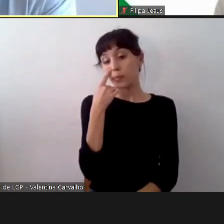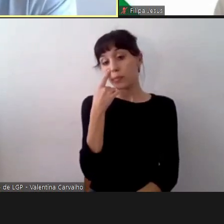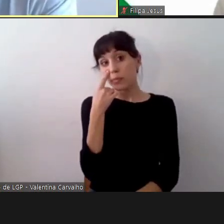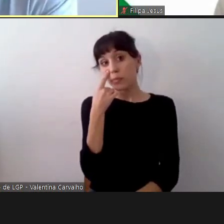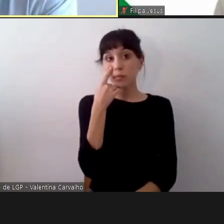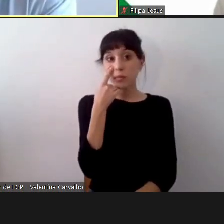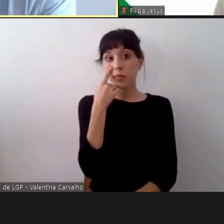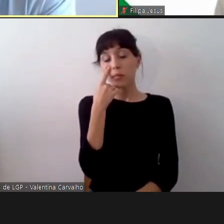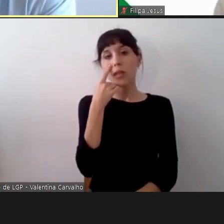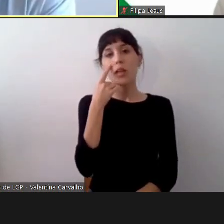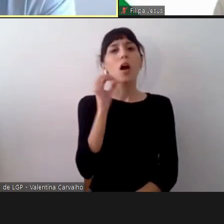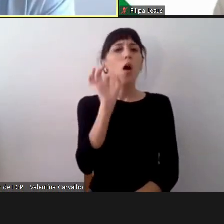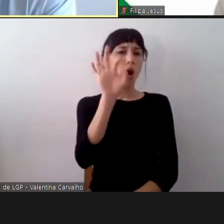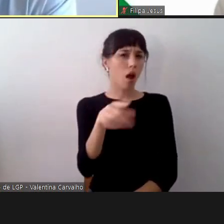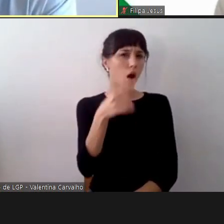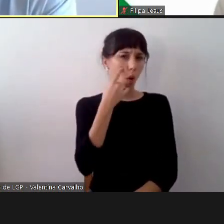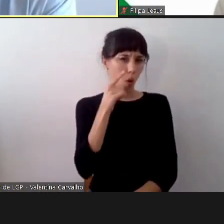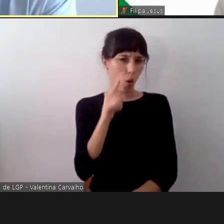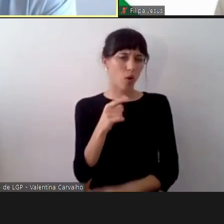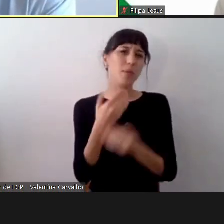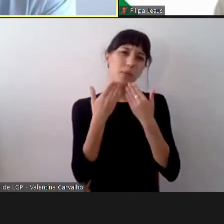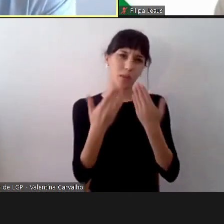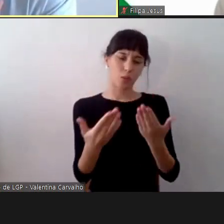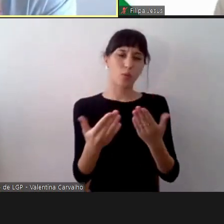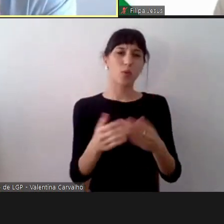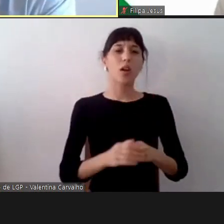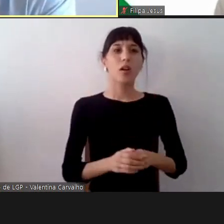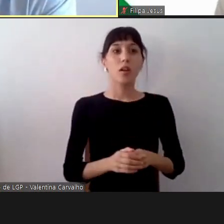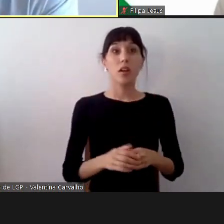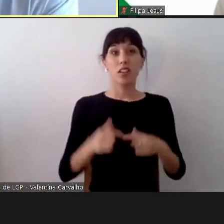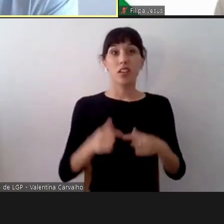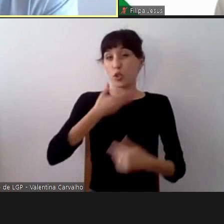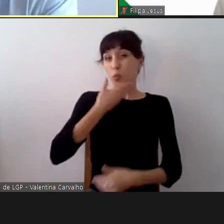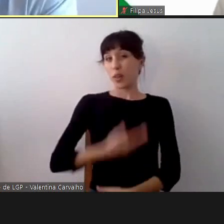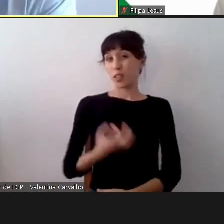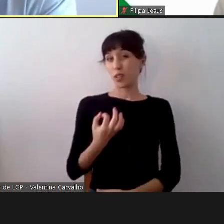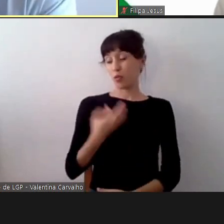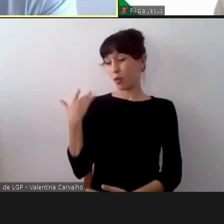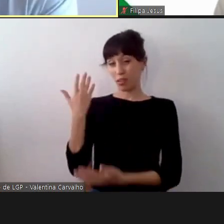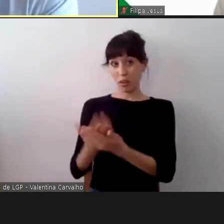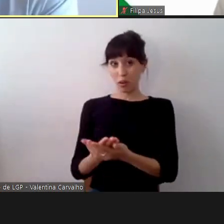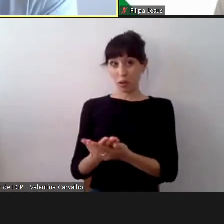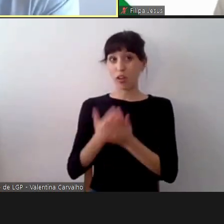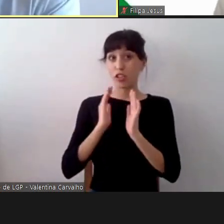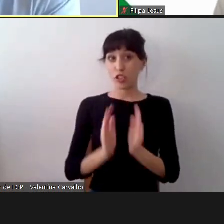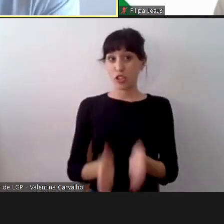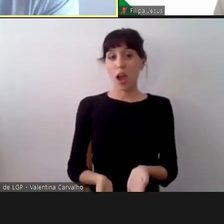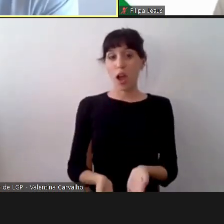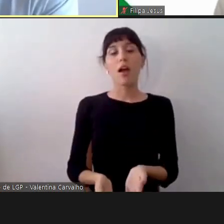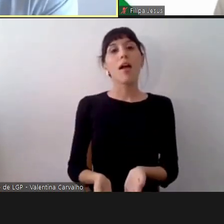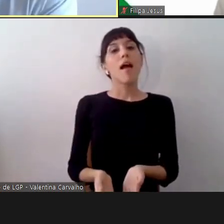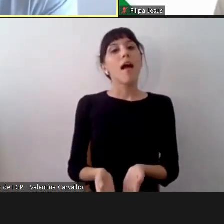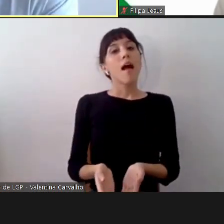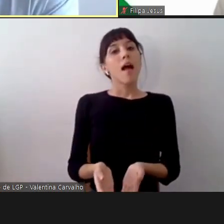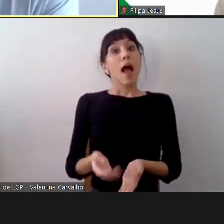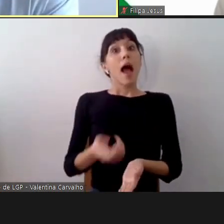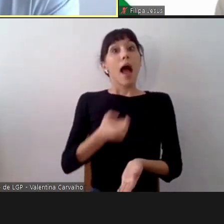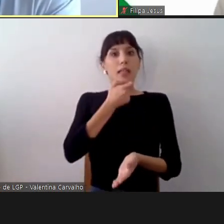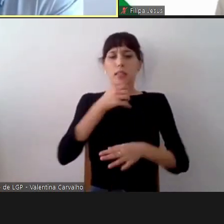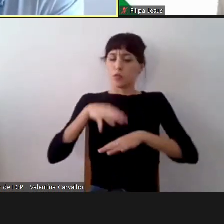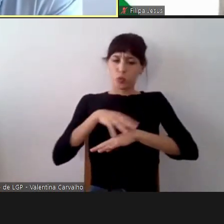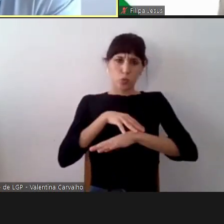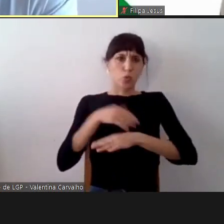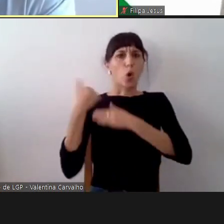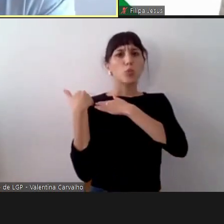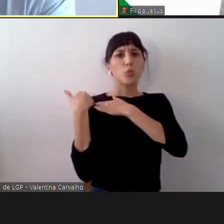no fundo, esta mensagem e este pedido, e até pela experiência que nós já tivemos, quando sejam os executivos, sejam os responsáveis